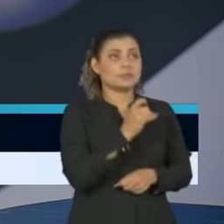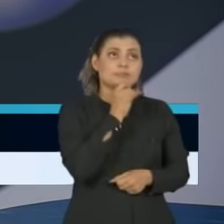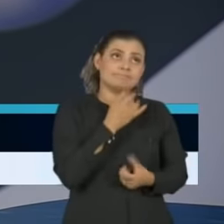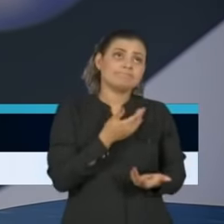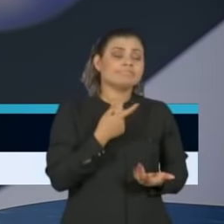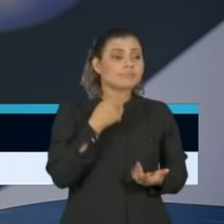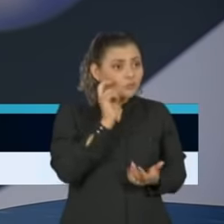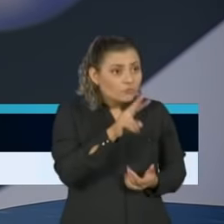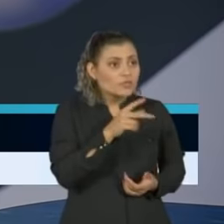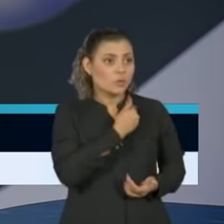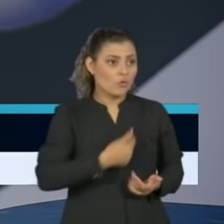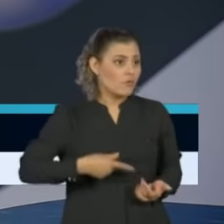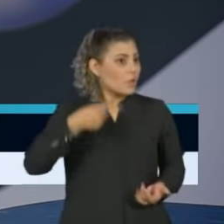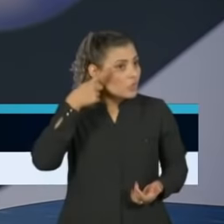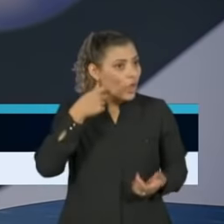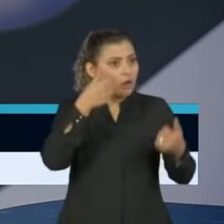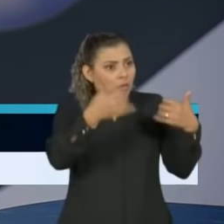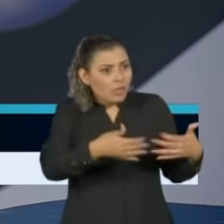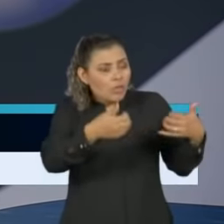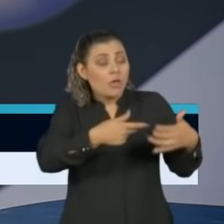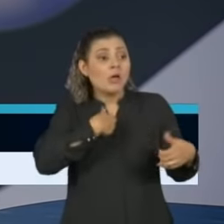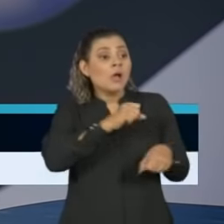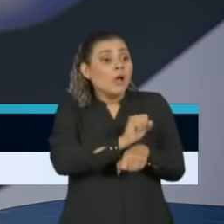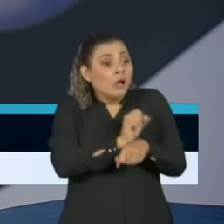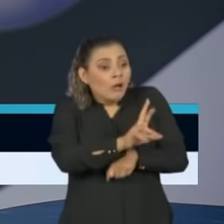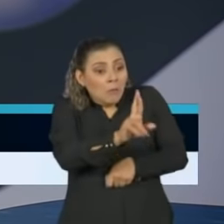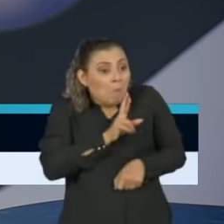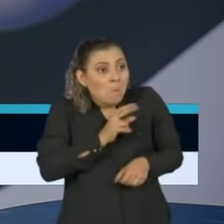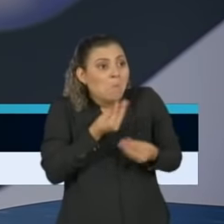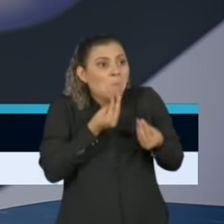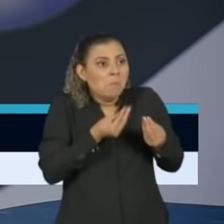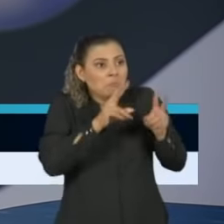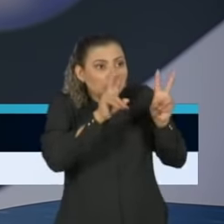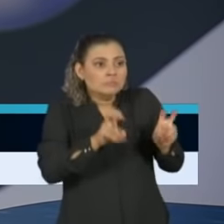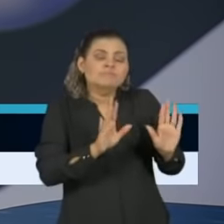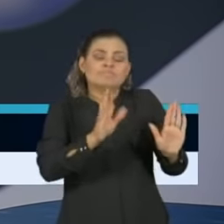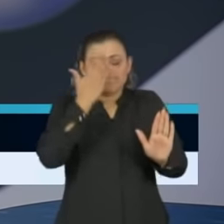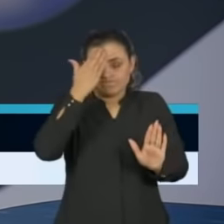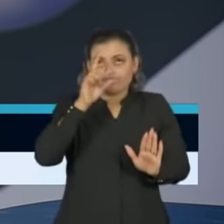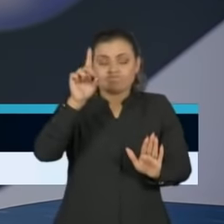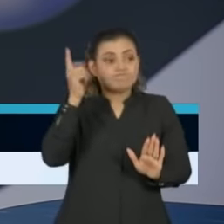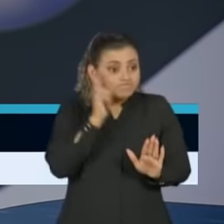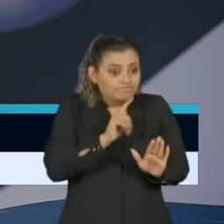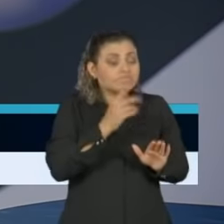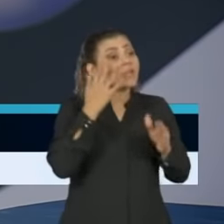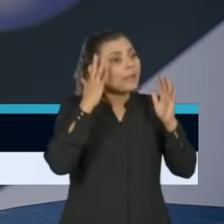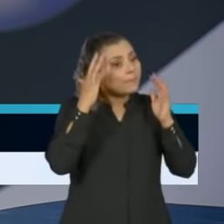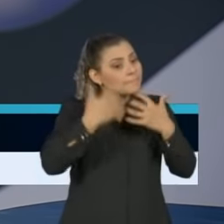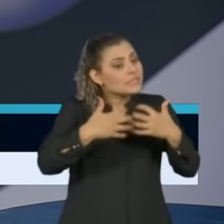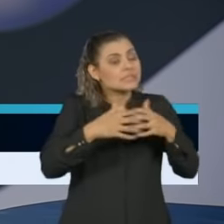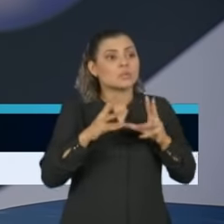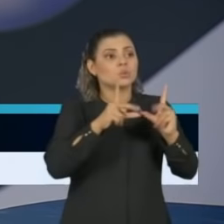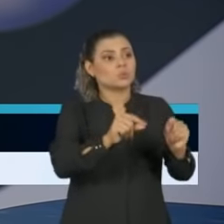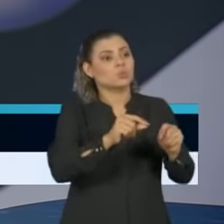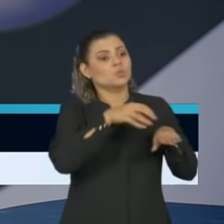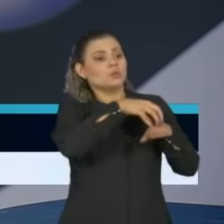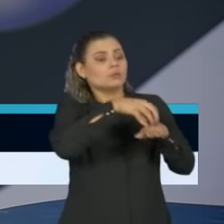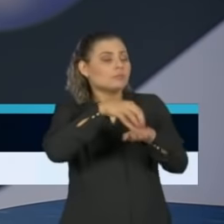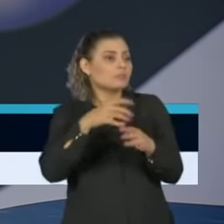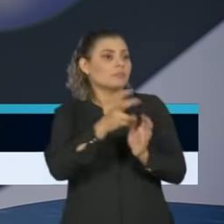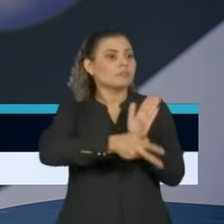fiquei ouvindo o governador falar e fiquei esperando essa temática. Graças a Deus surgiu, eu vi que eles estão pensando na coisa de uma forma